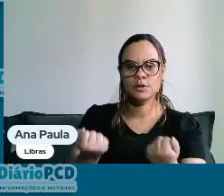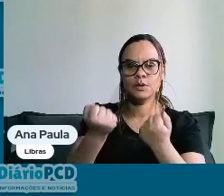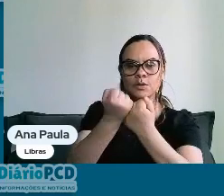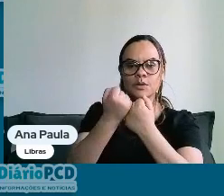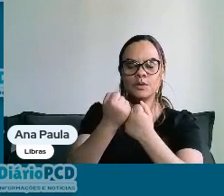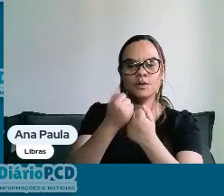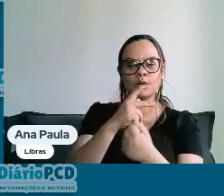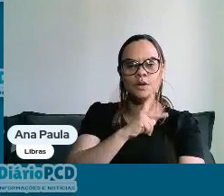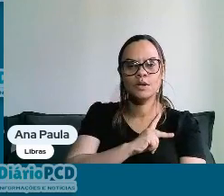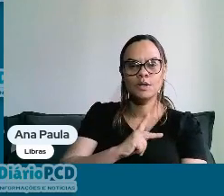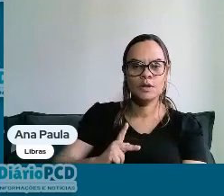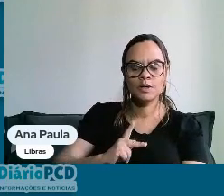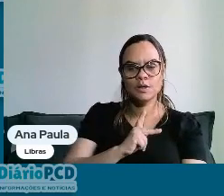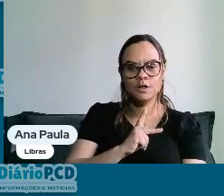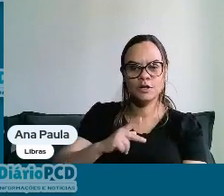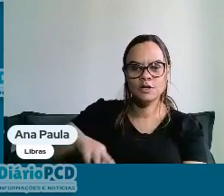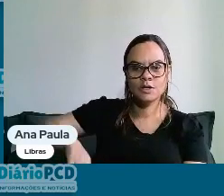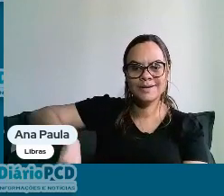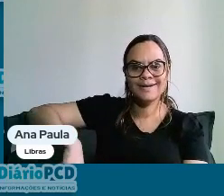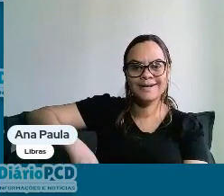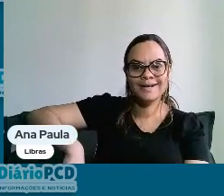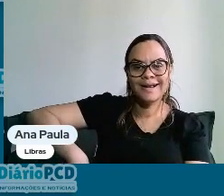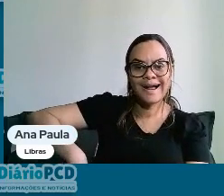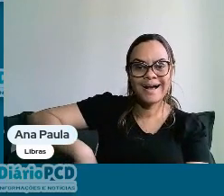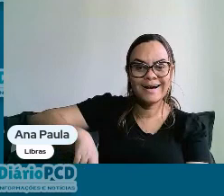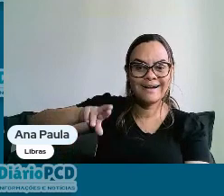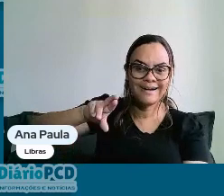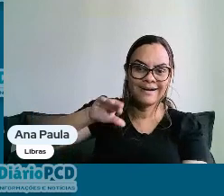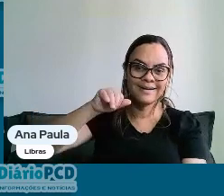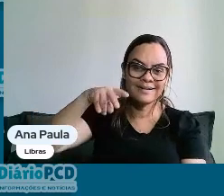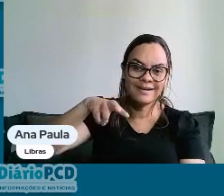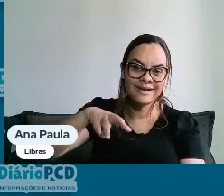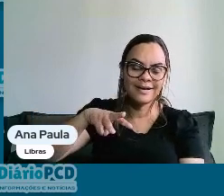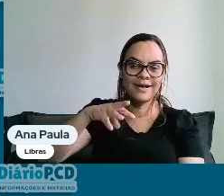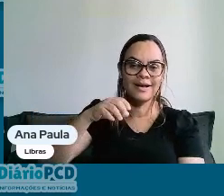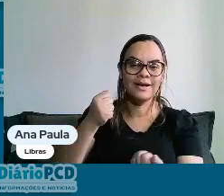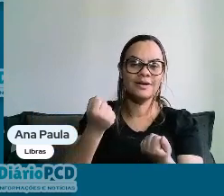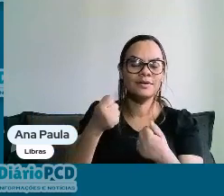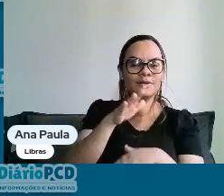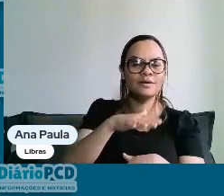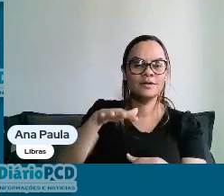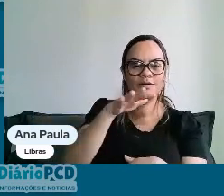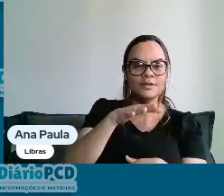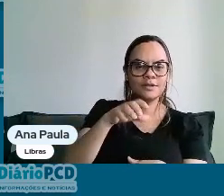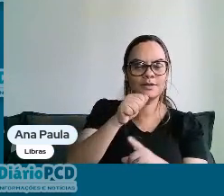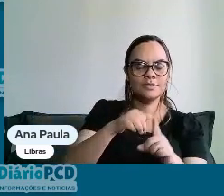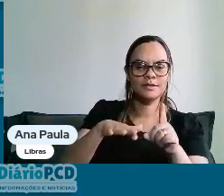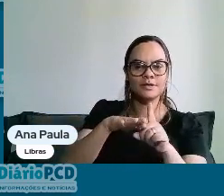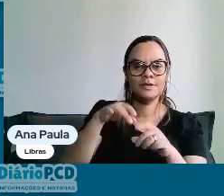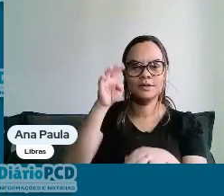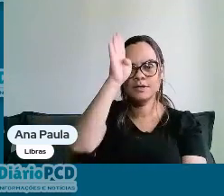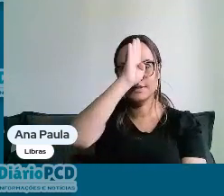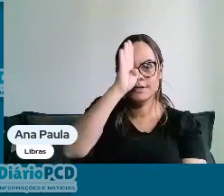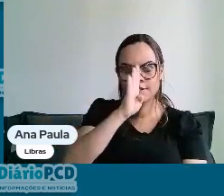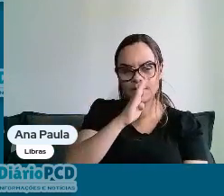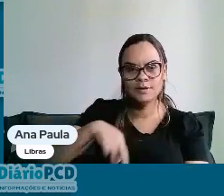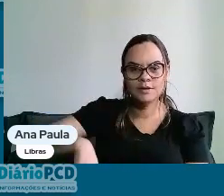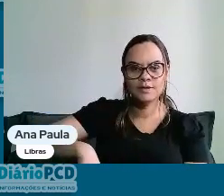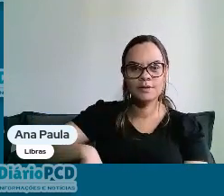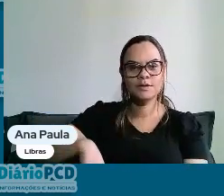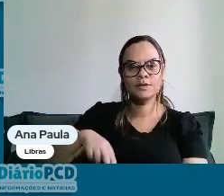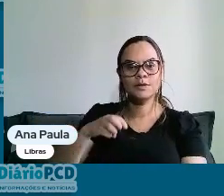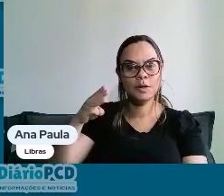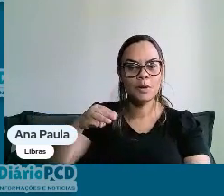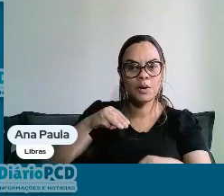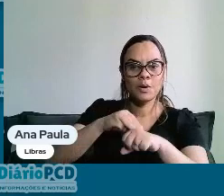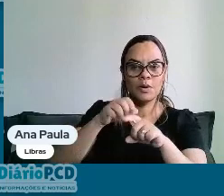Paranaense de Nefrologia, atual membro do Departamento de Ensino e Titulação da Sociedade Brasileira de Nefrologia e sou mentor pela